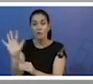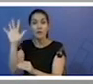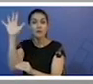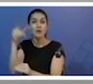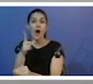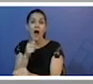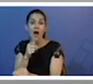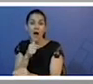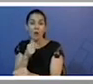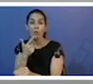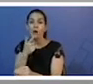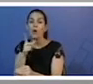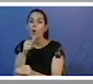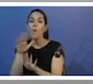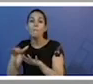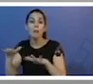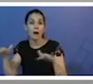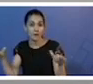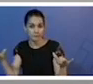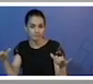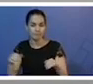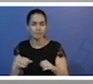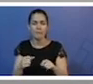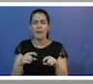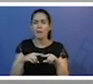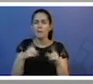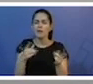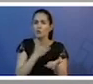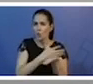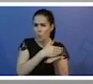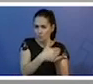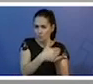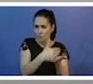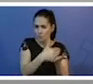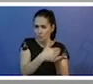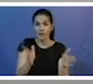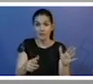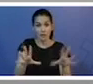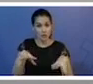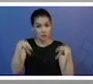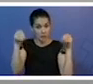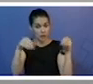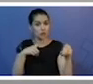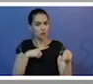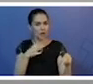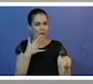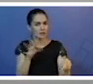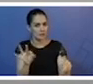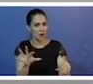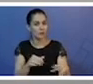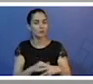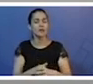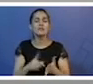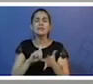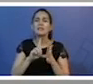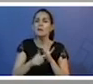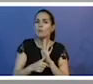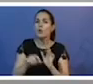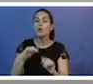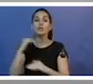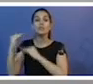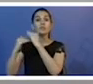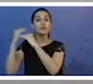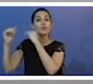água. Então, até o início da Idade Média, era assim que a gente obtinha o sal. Depois, se desenvolveu uma